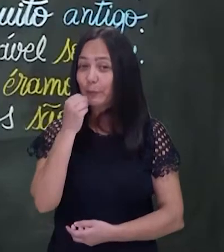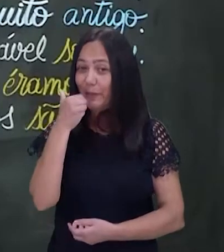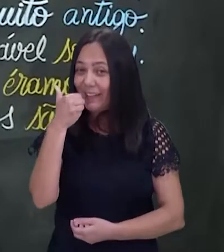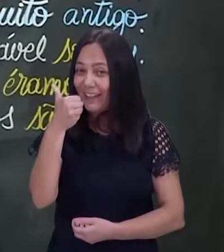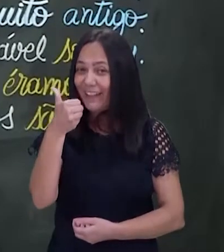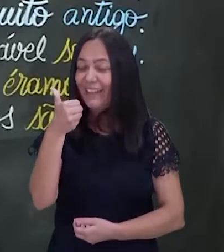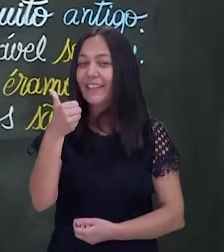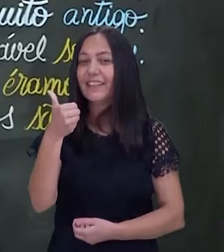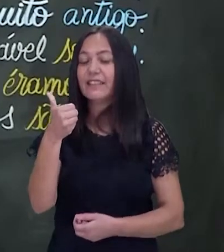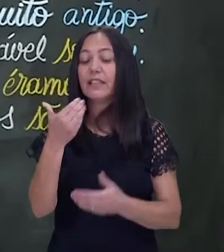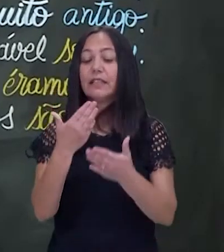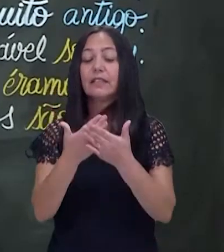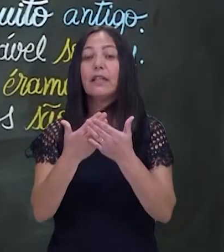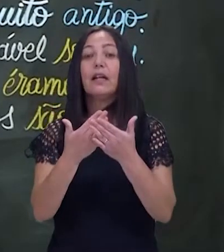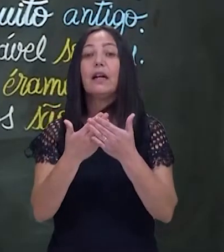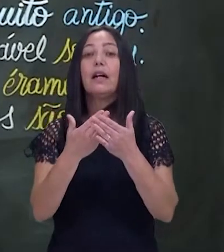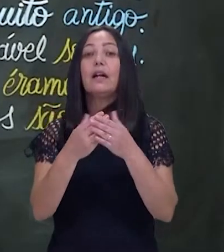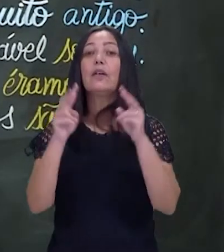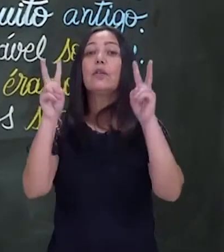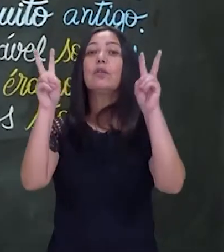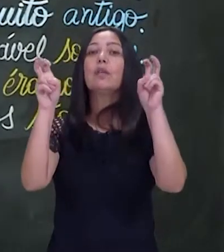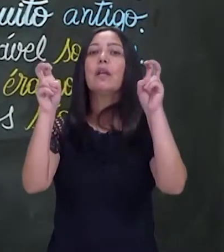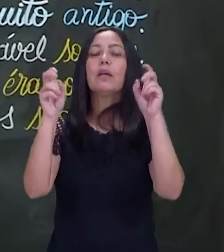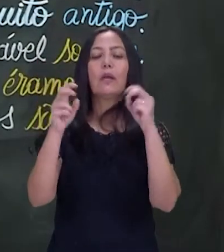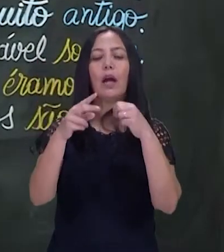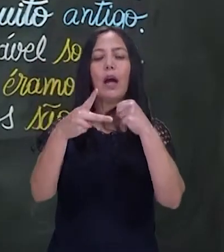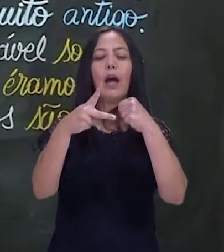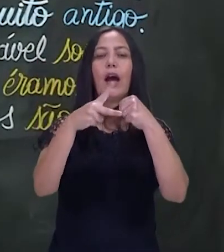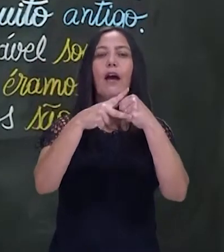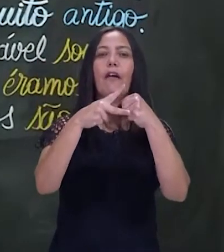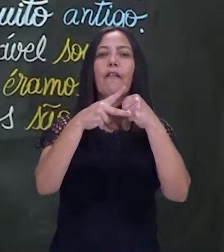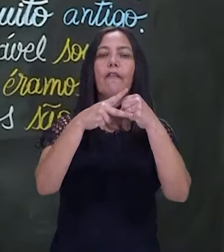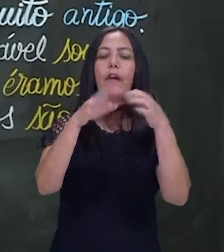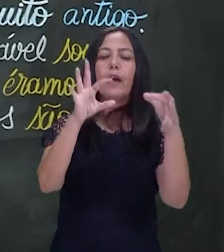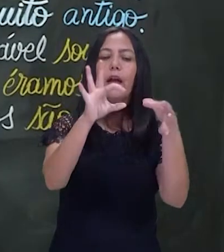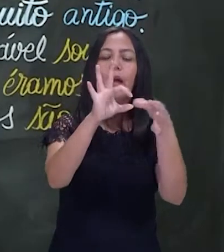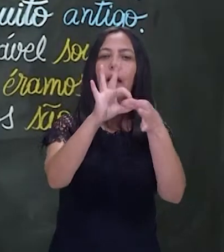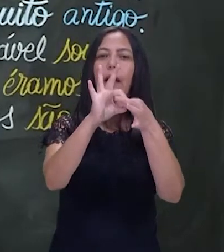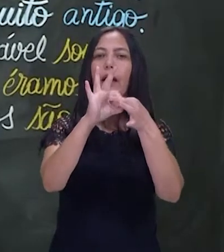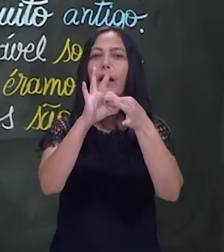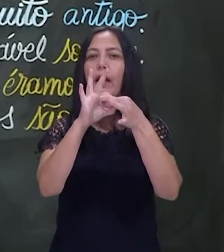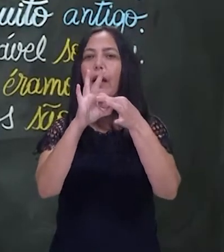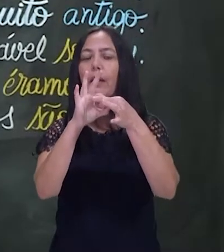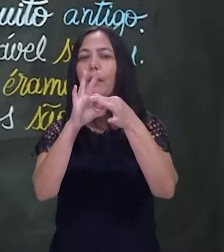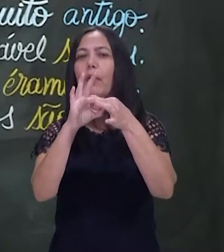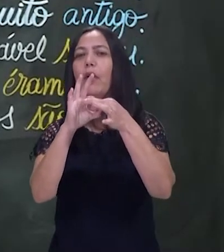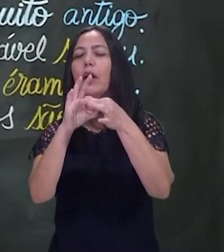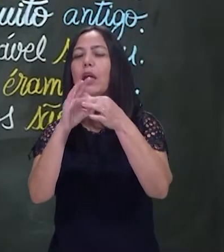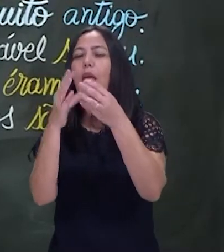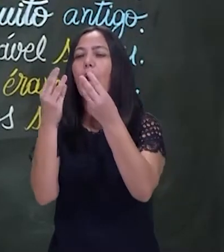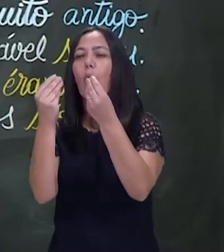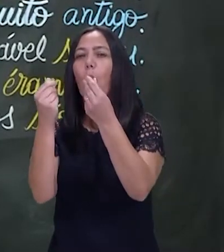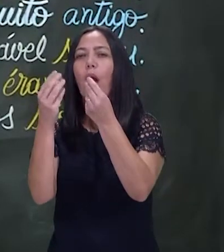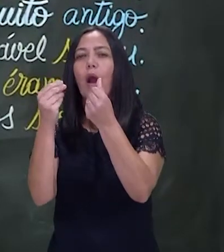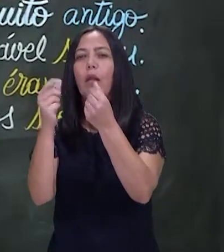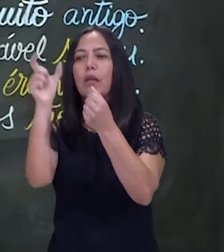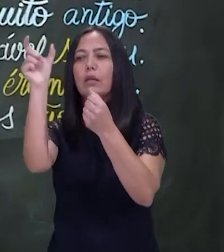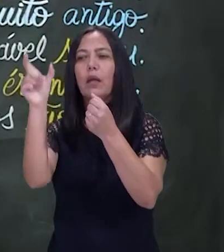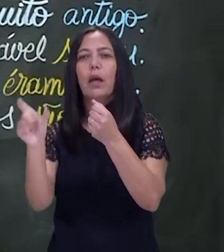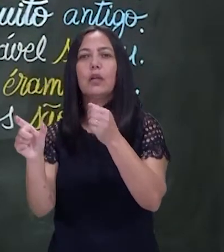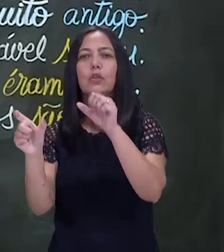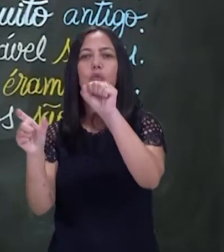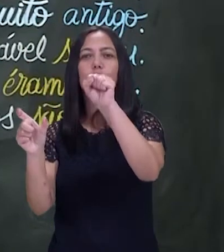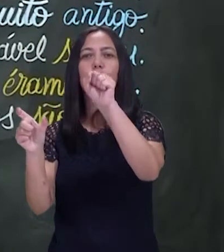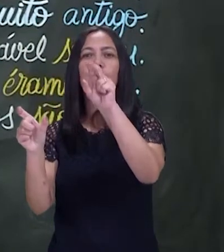Olá, tudo bem? Na nossa aula de hoje a gente vai falar sobre o verbo de ligação e o predicativo do sujeito. Dois